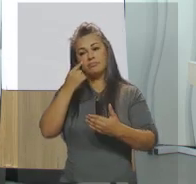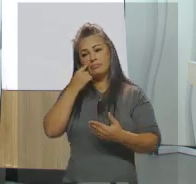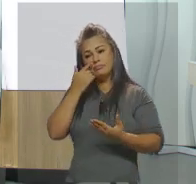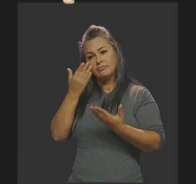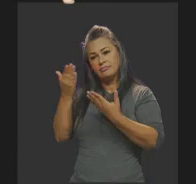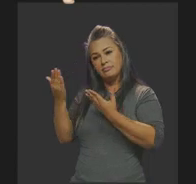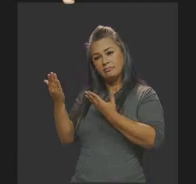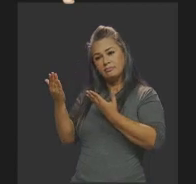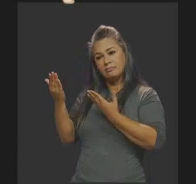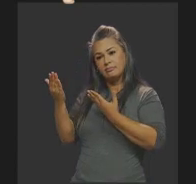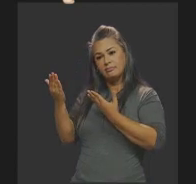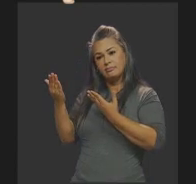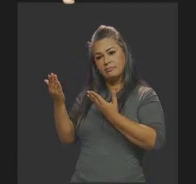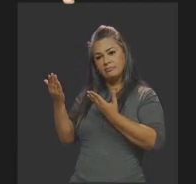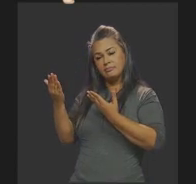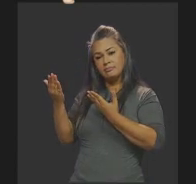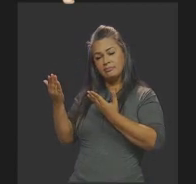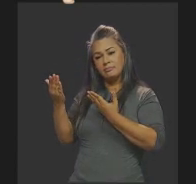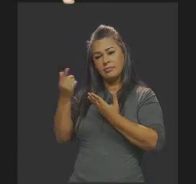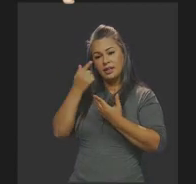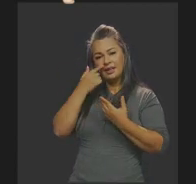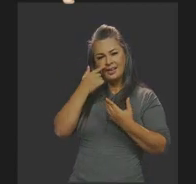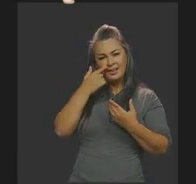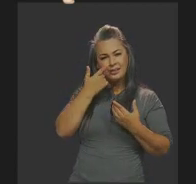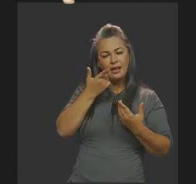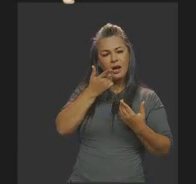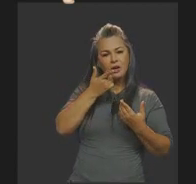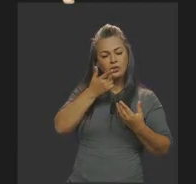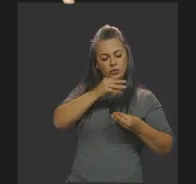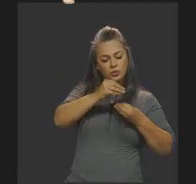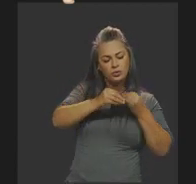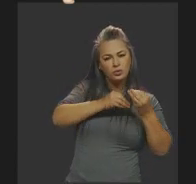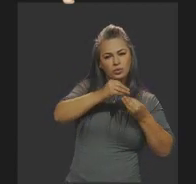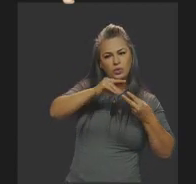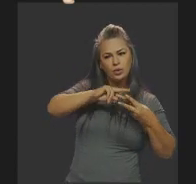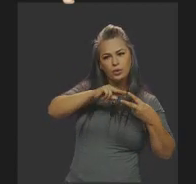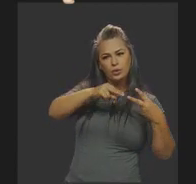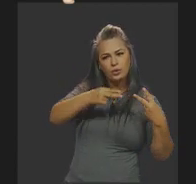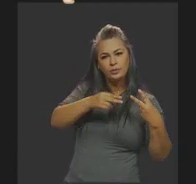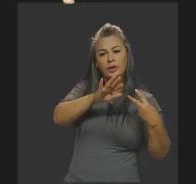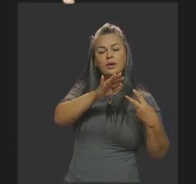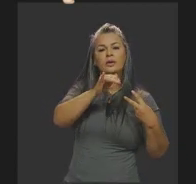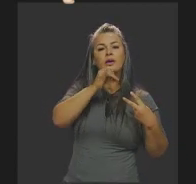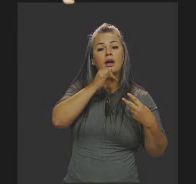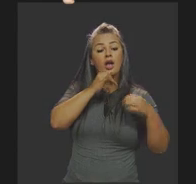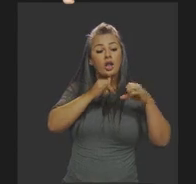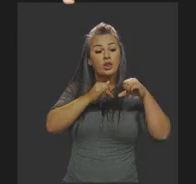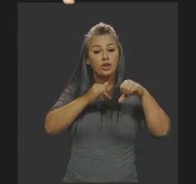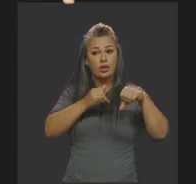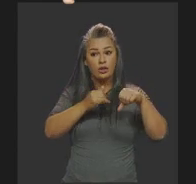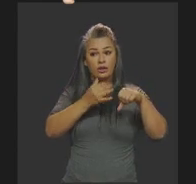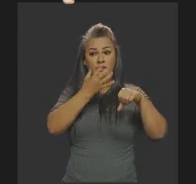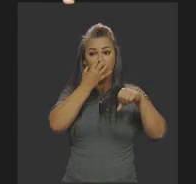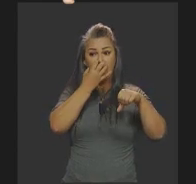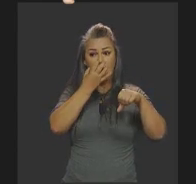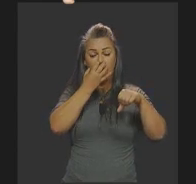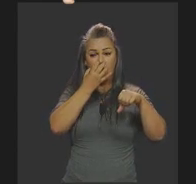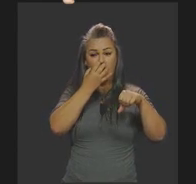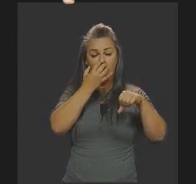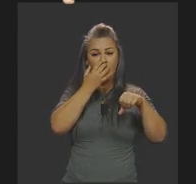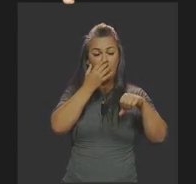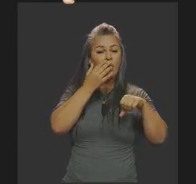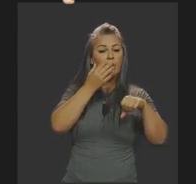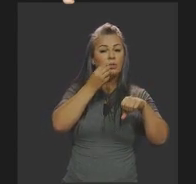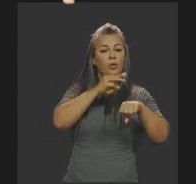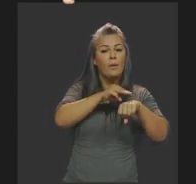então, 3 fenótipos. 9 cães marrons, ó, Mzão, traço,